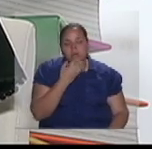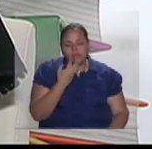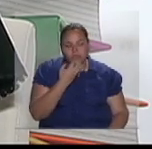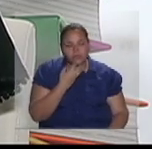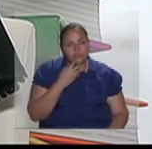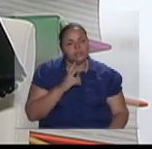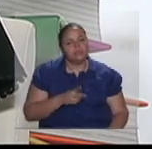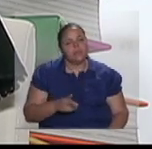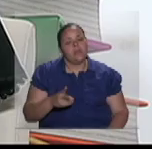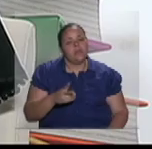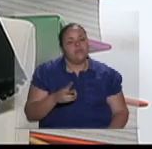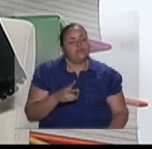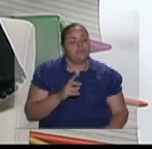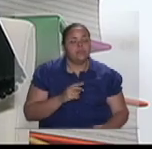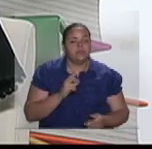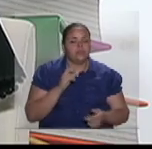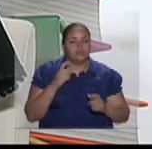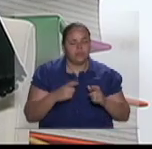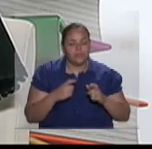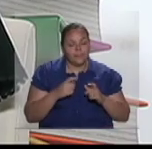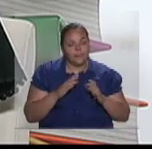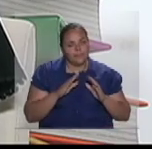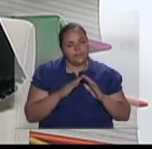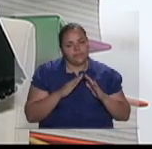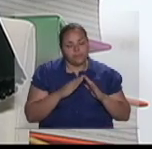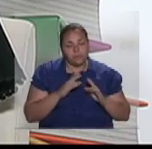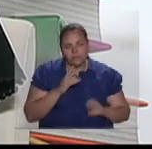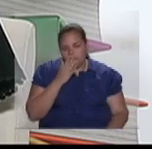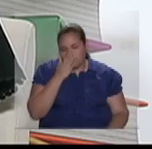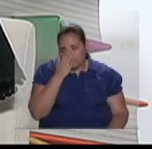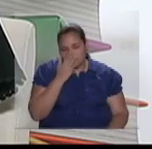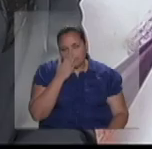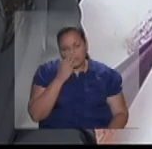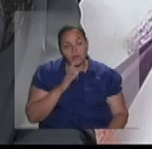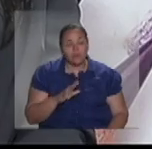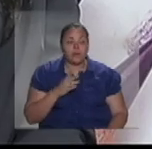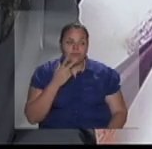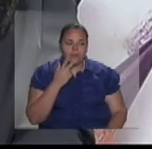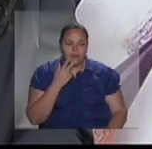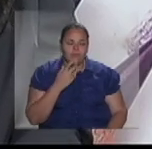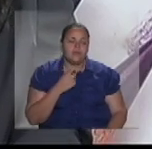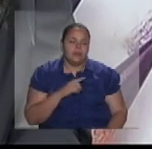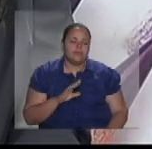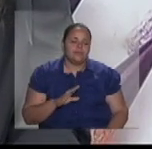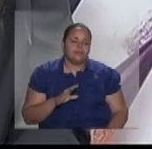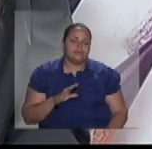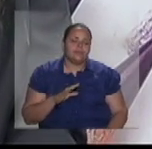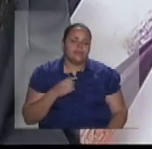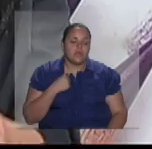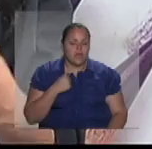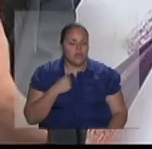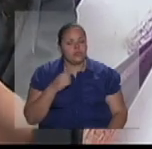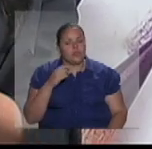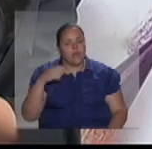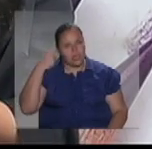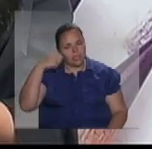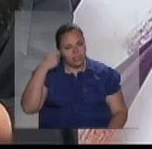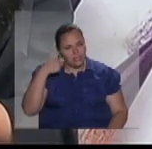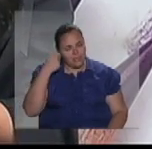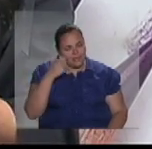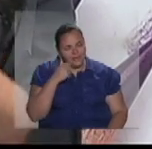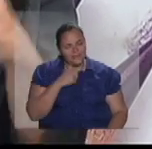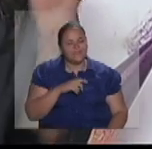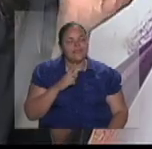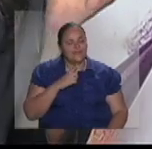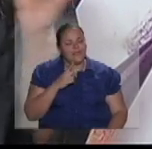academia. Cada dia é uma atividade. Mas tem apresentações. Não, e eu vou te falar uma coisa, Luciana, eu sou atriz